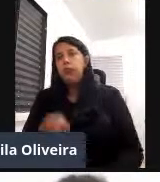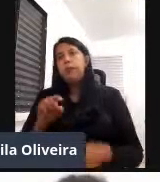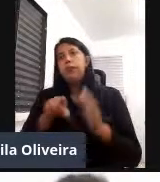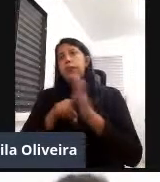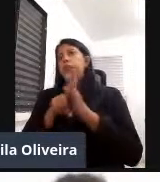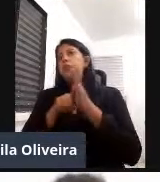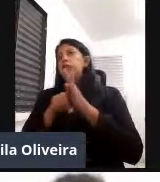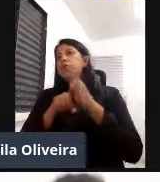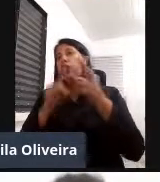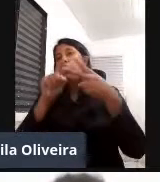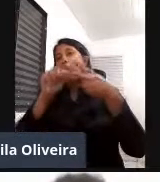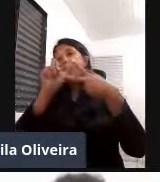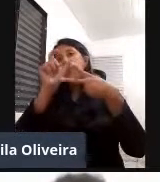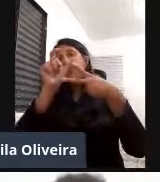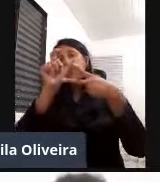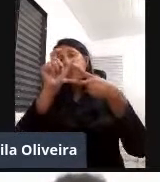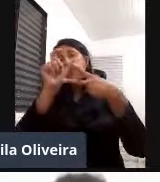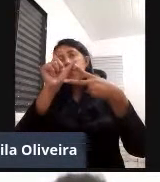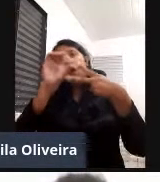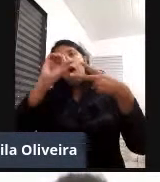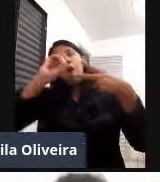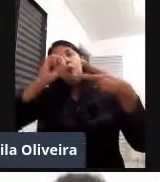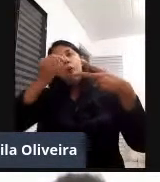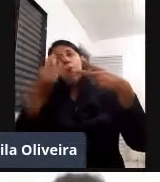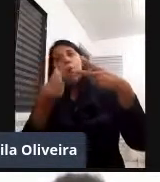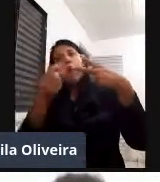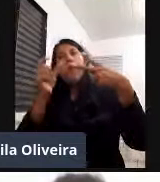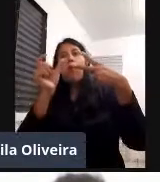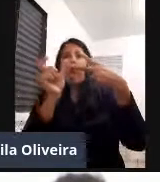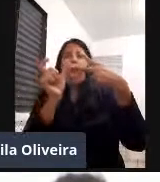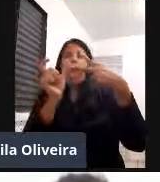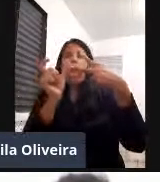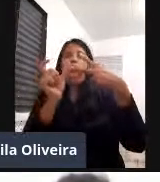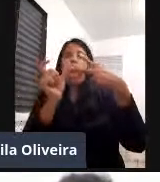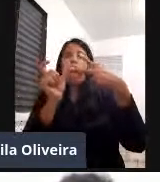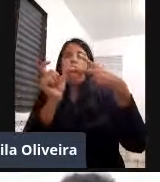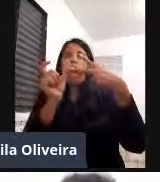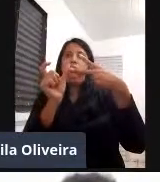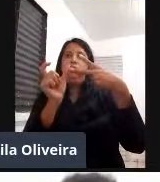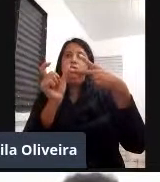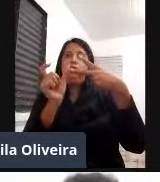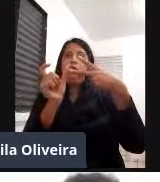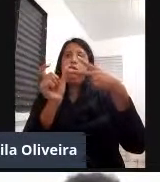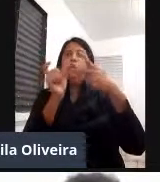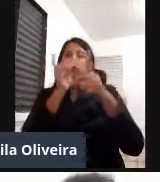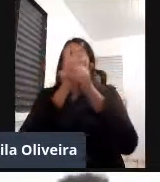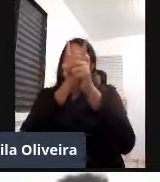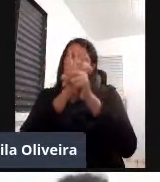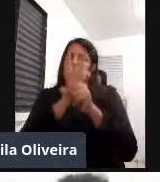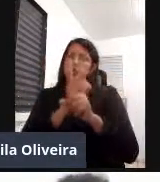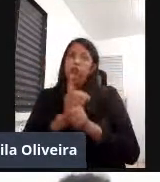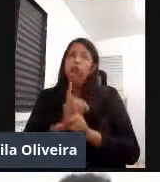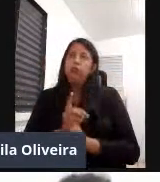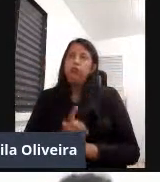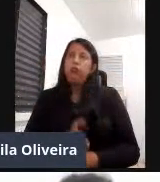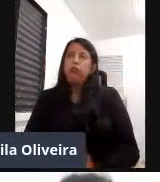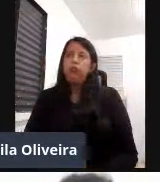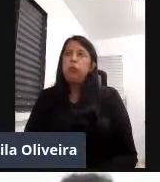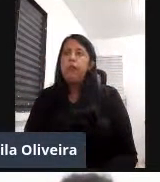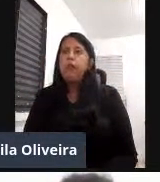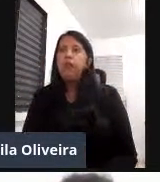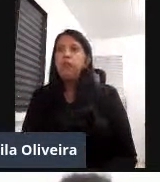vamos dizer, recursos informacionais que tem tanto a palavra dados governamentais, que tenha, né, a palavra